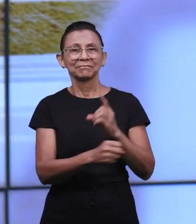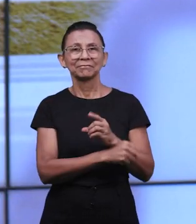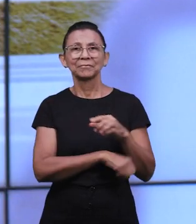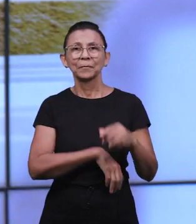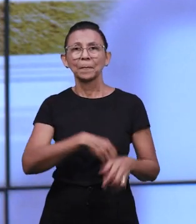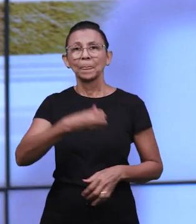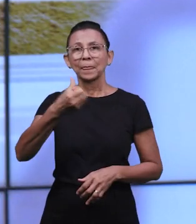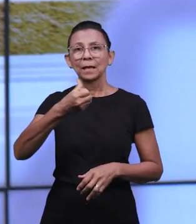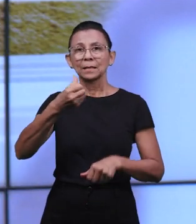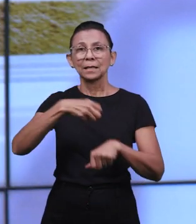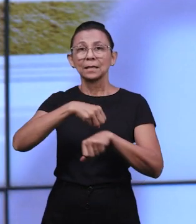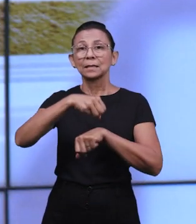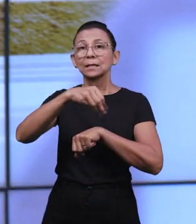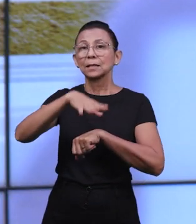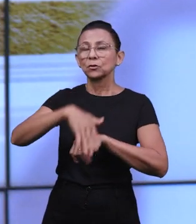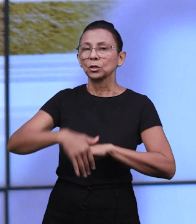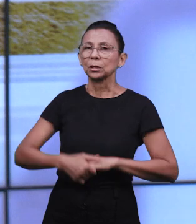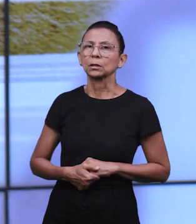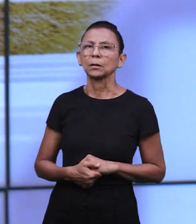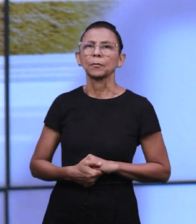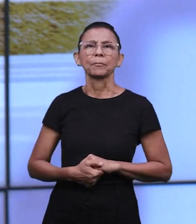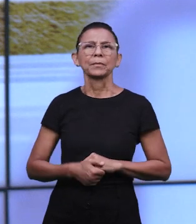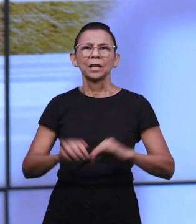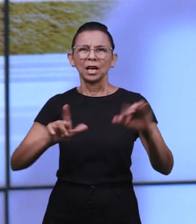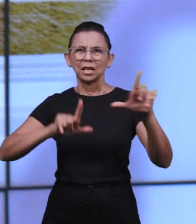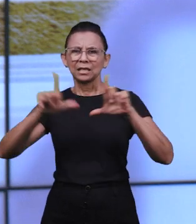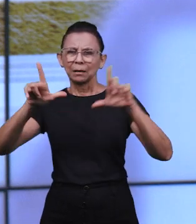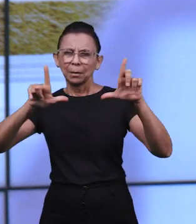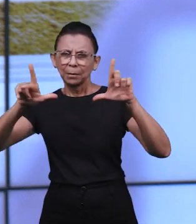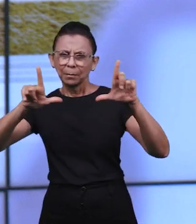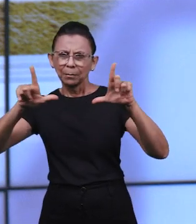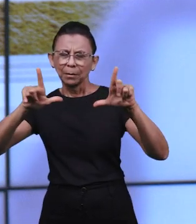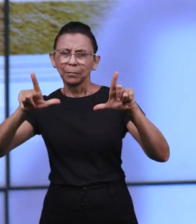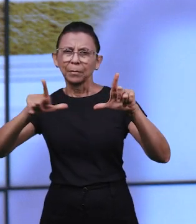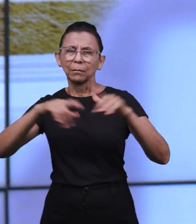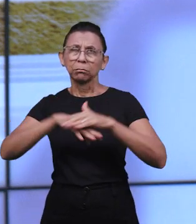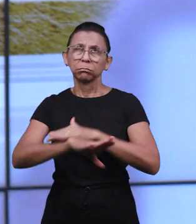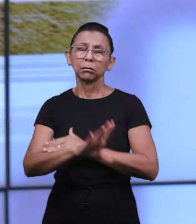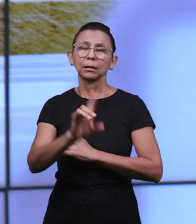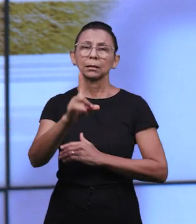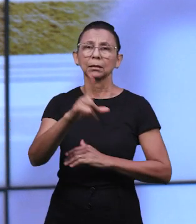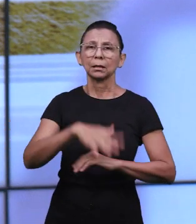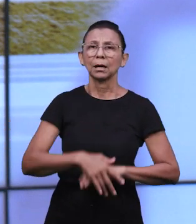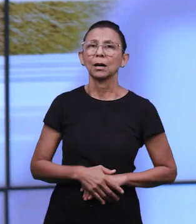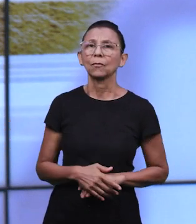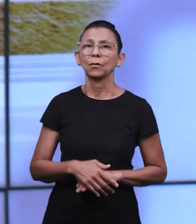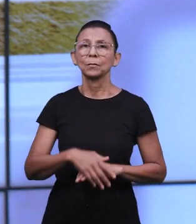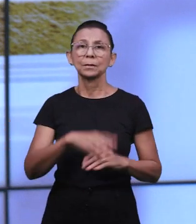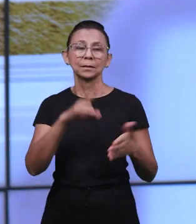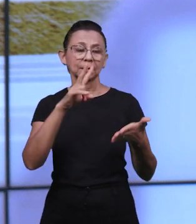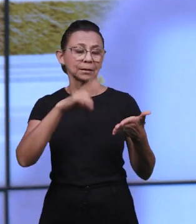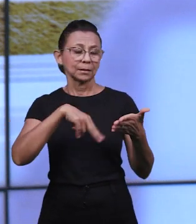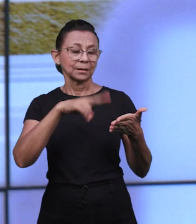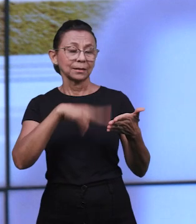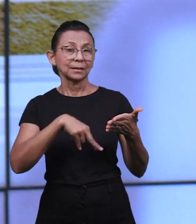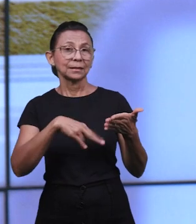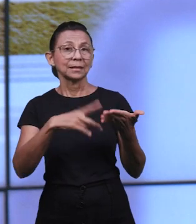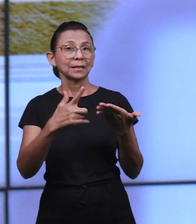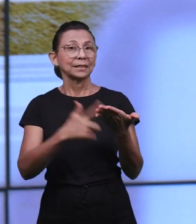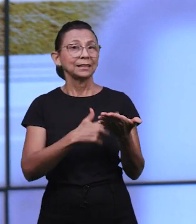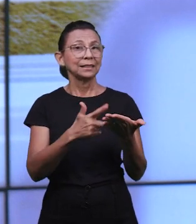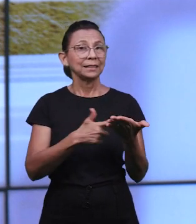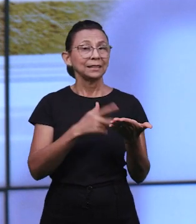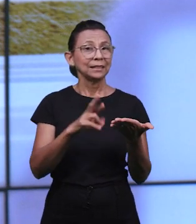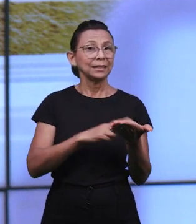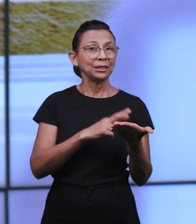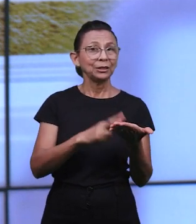é explorar além das telas. Conhecendo os interesses, leiam juntos um livro sobre o tema que ele gosta, assistam